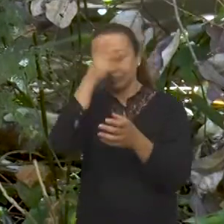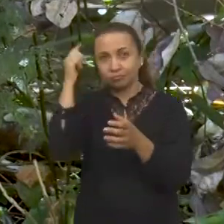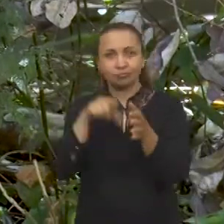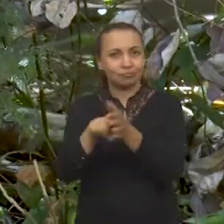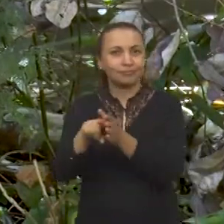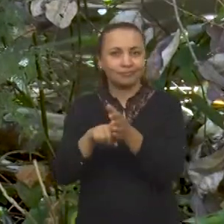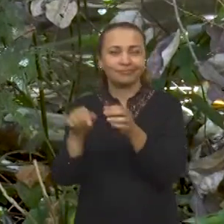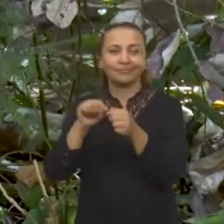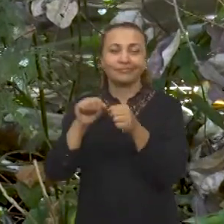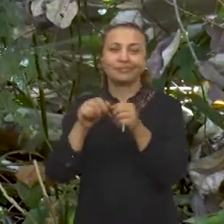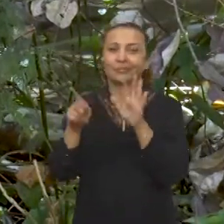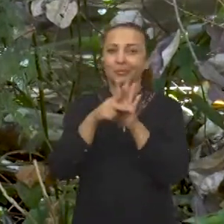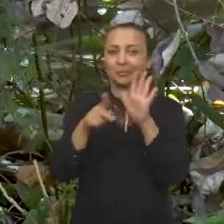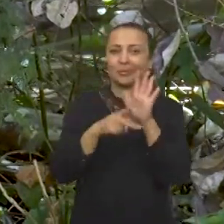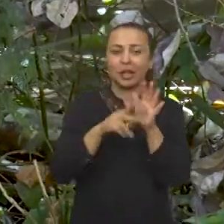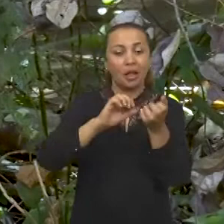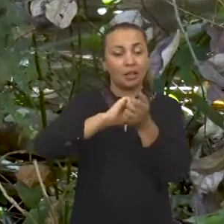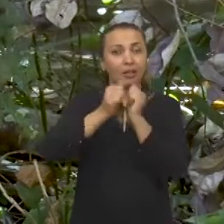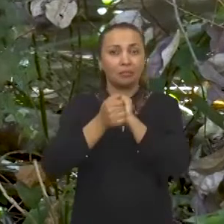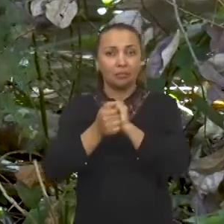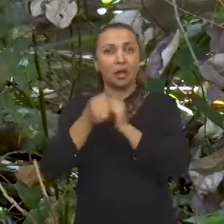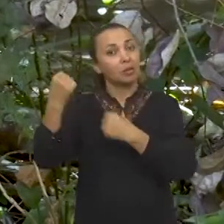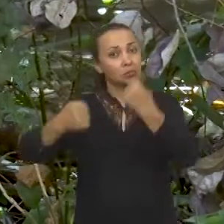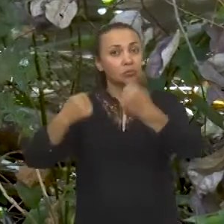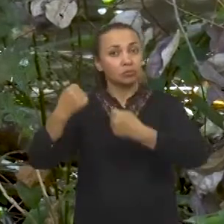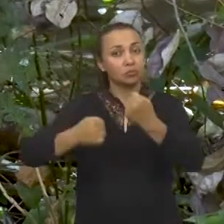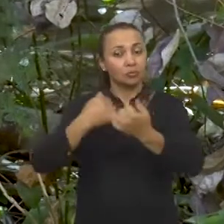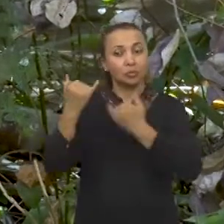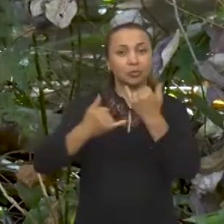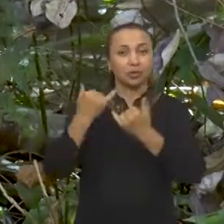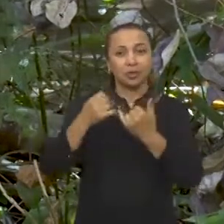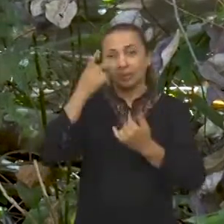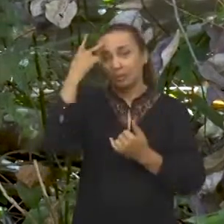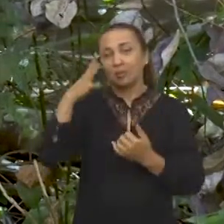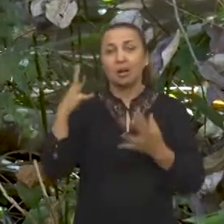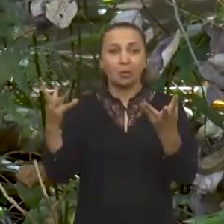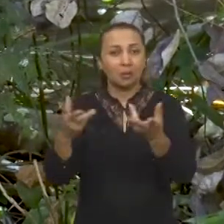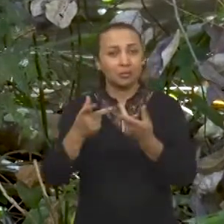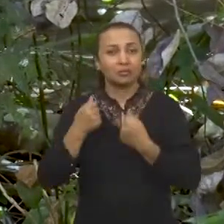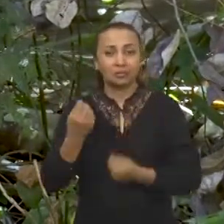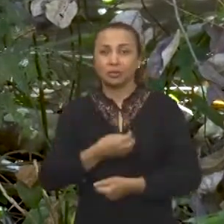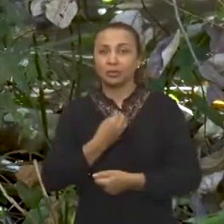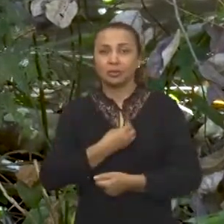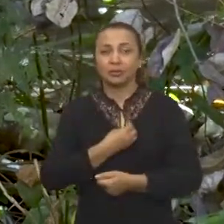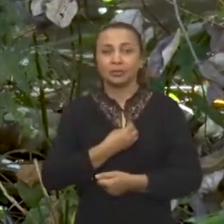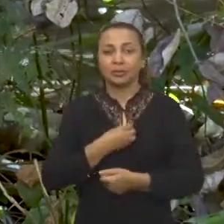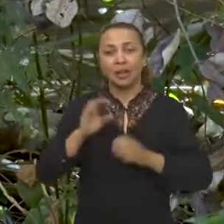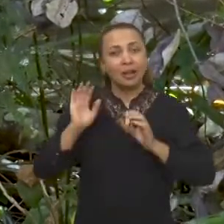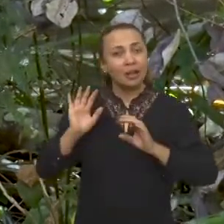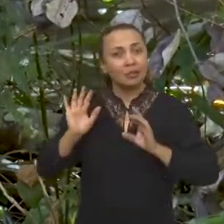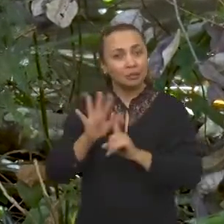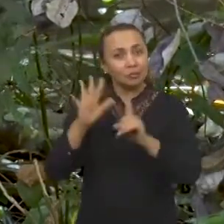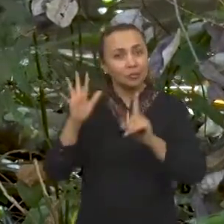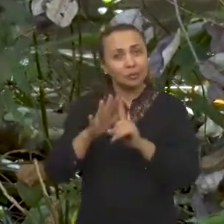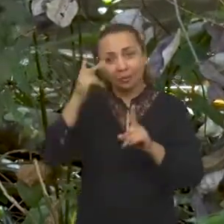um grupo de pesquisadores realiza um projeto adaptando esses carrinhos de forma a dar mais qualidade de vida e estímulo